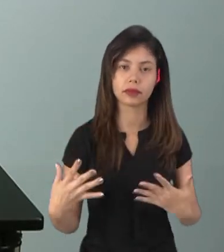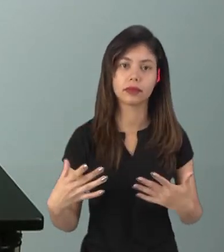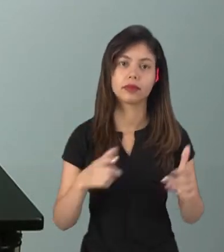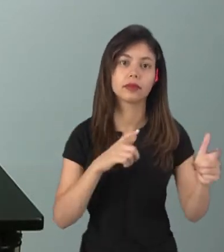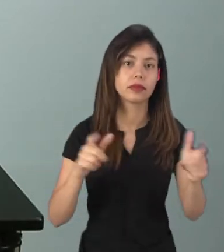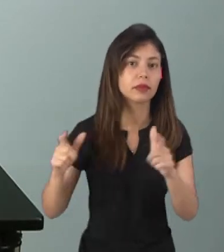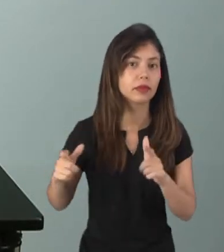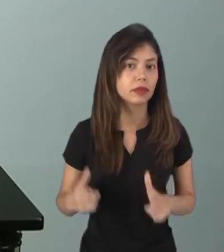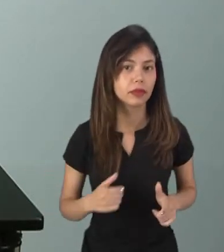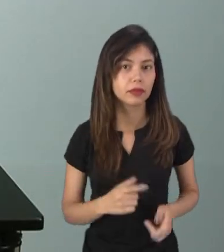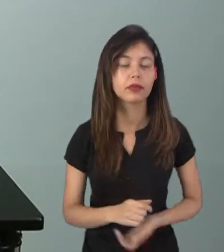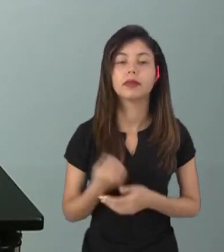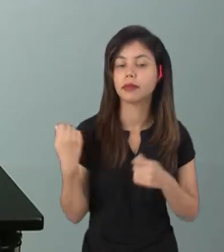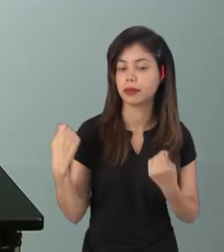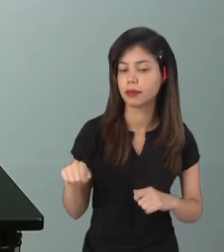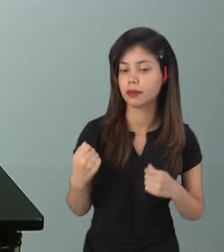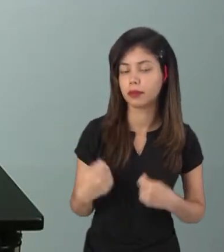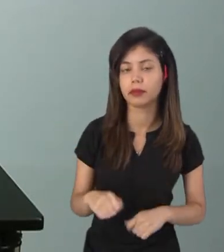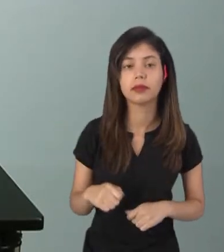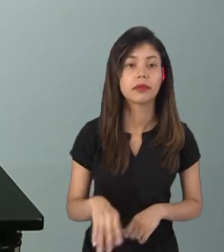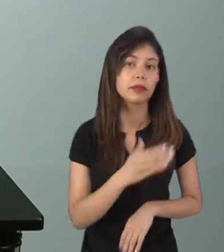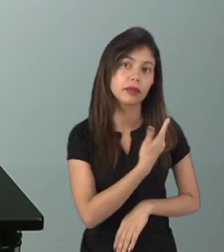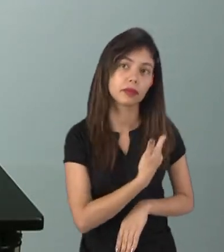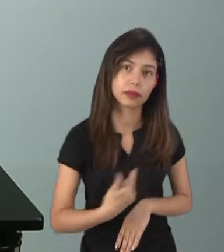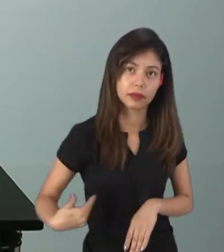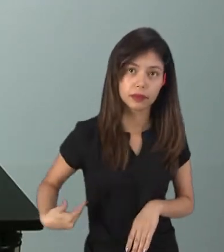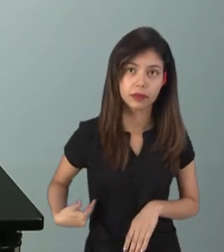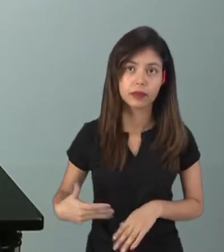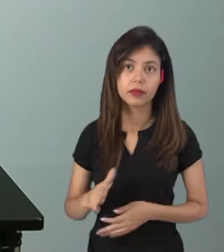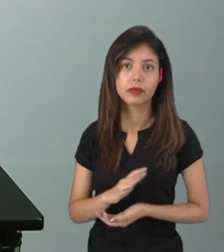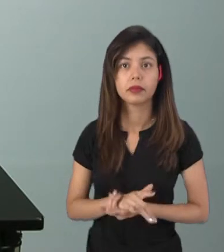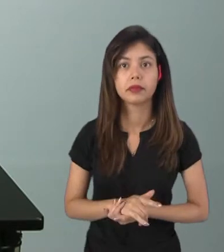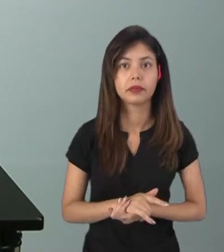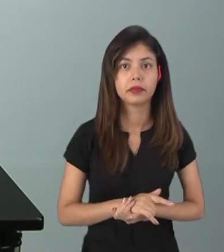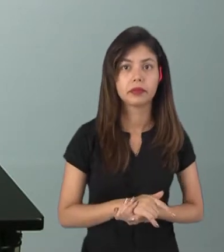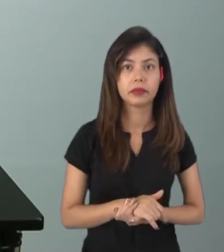de um espaço para ser público? Você sabe?